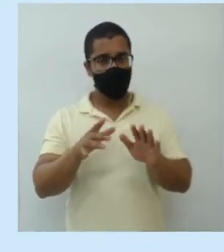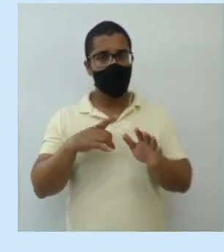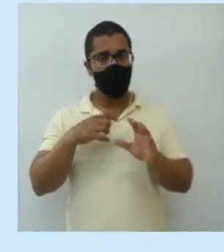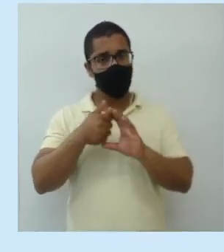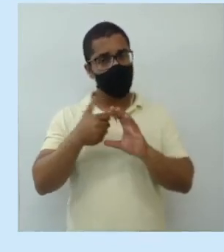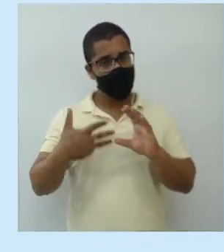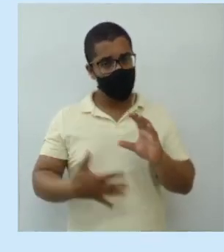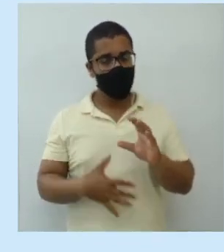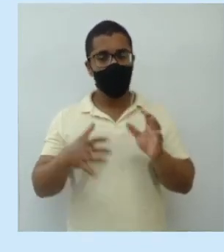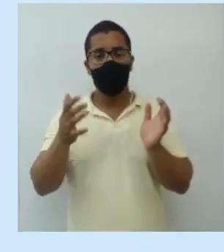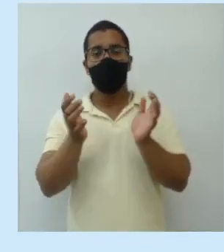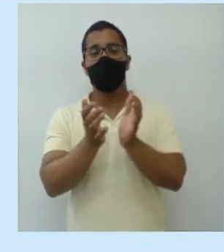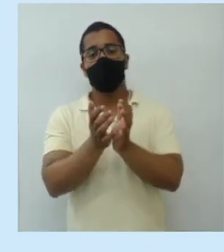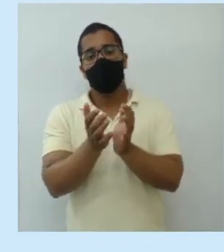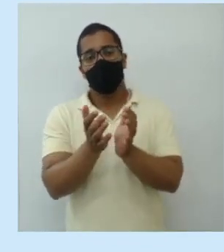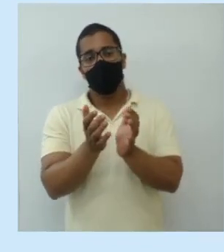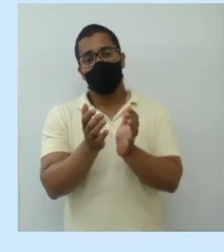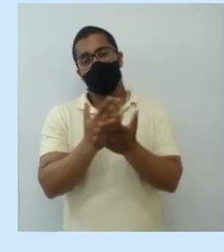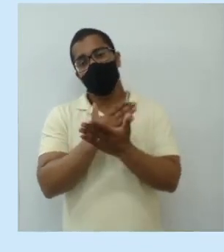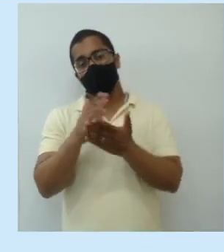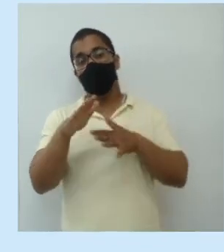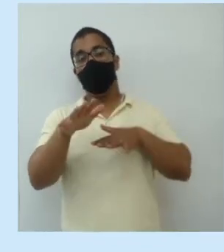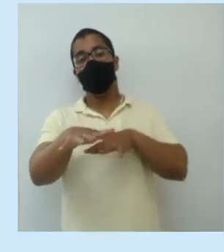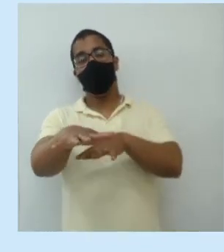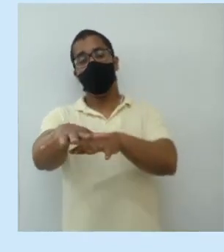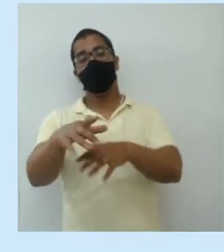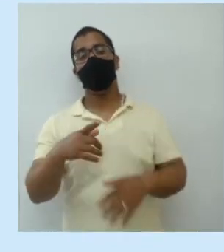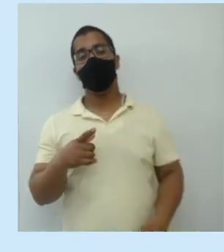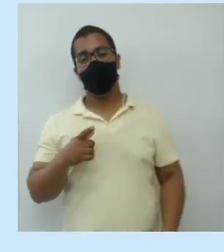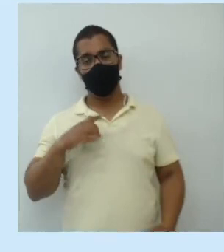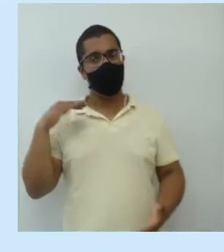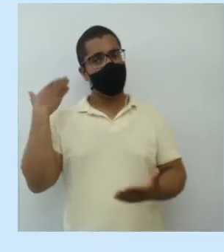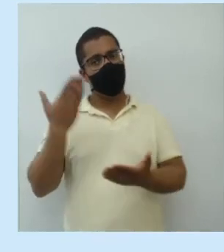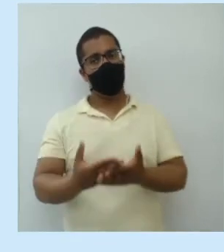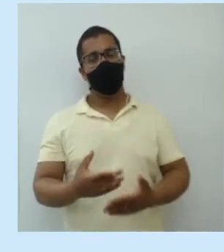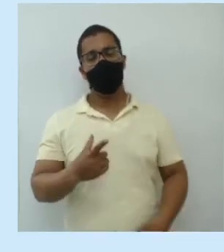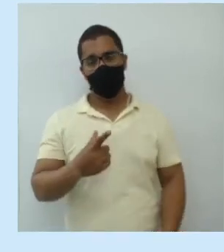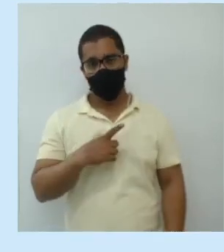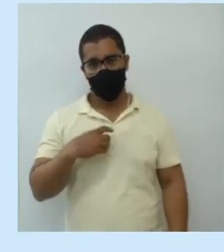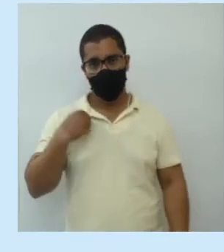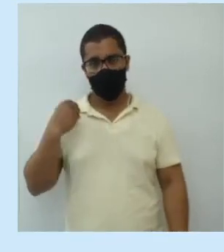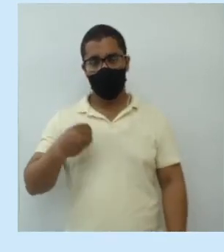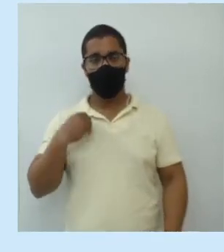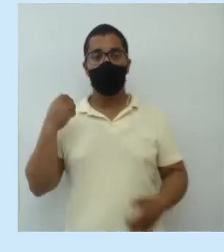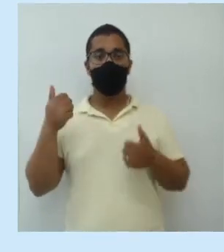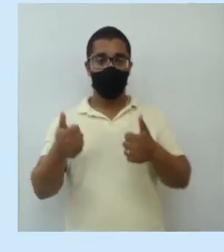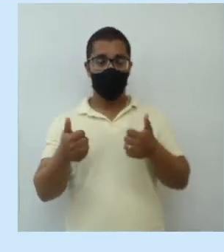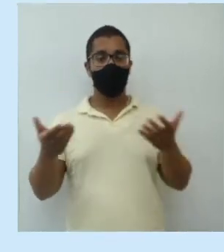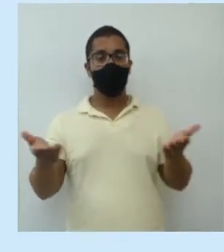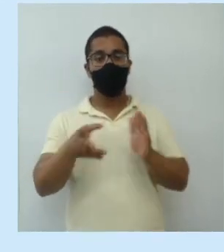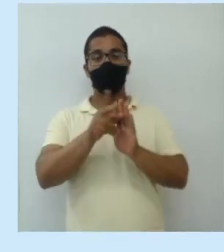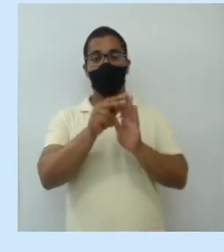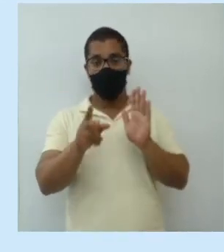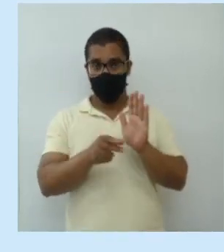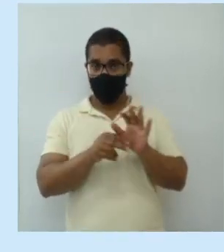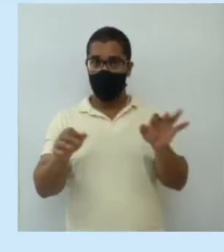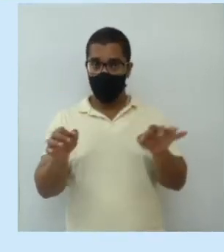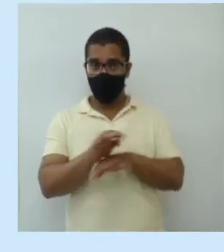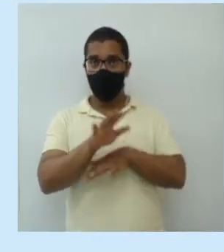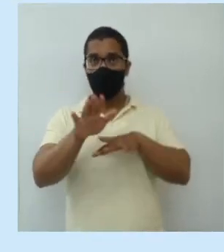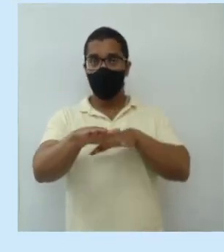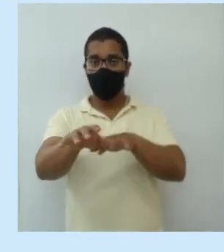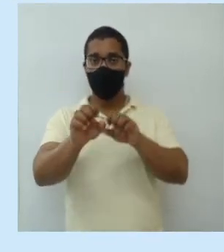característica, né, de alguns movimentos, né, nos dias de hoje. Tá certo? Então esse foi o conteúdo, né, os